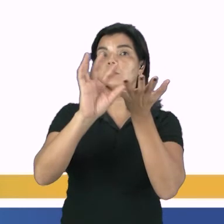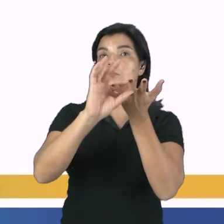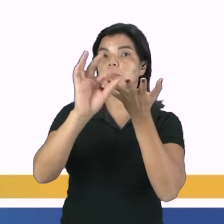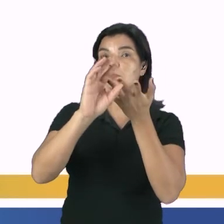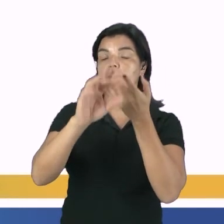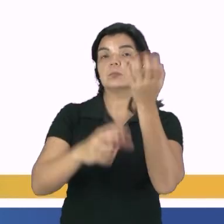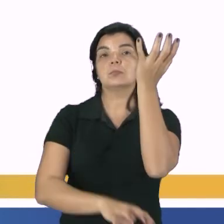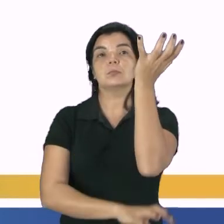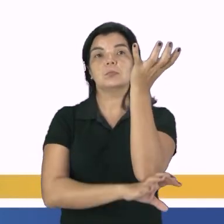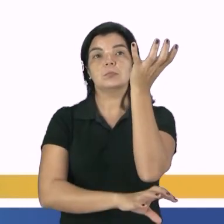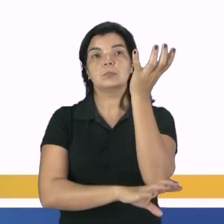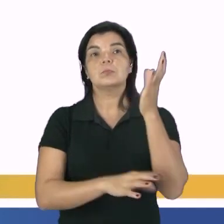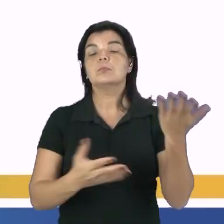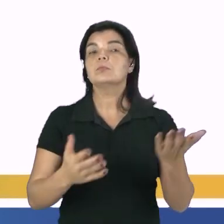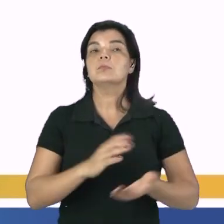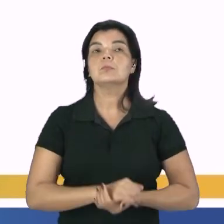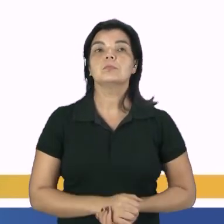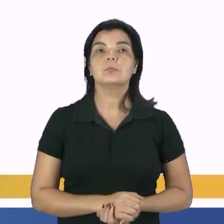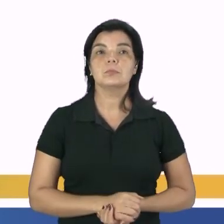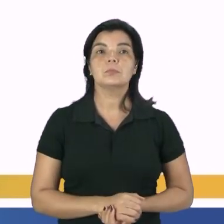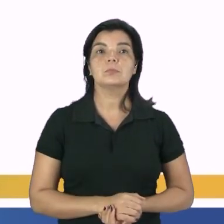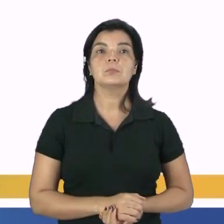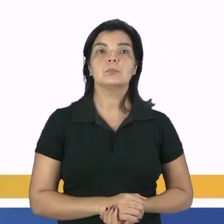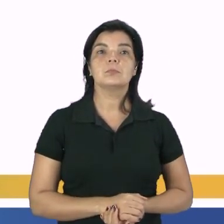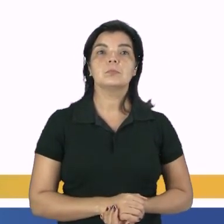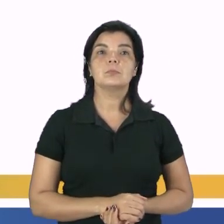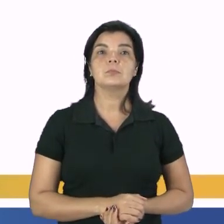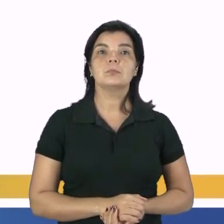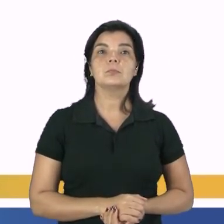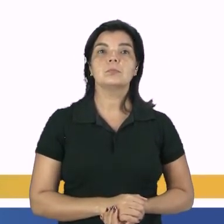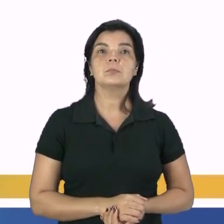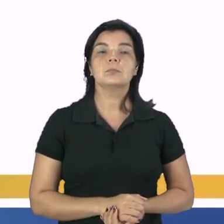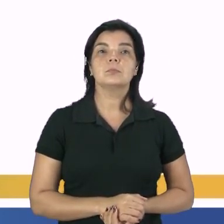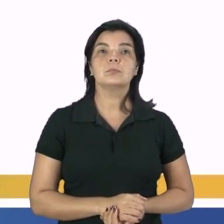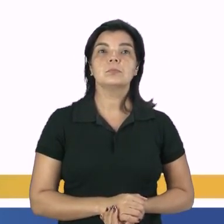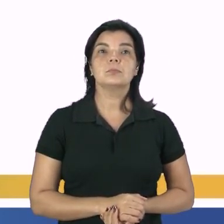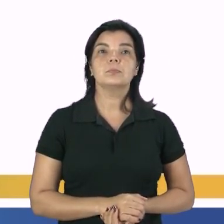tecidos caulinares. E aí, qual é a alternativa correta?